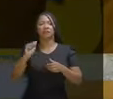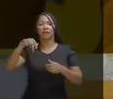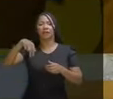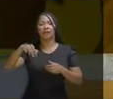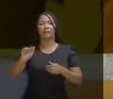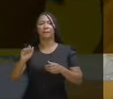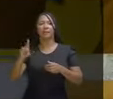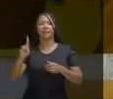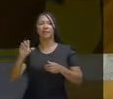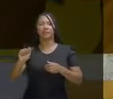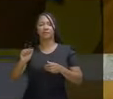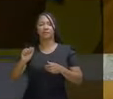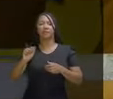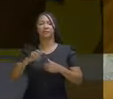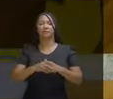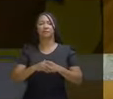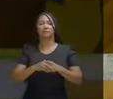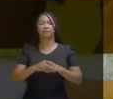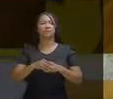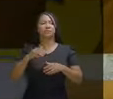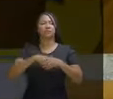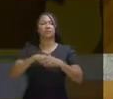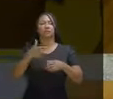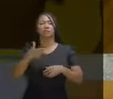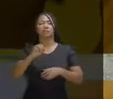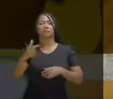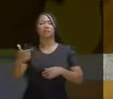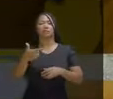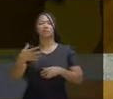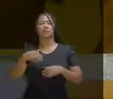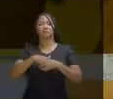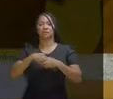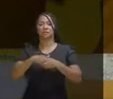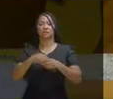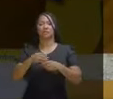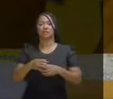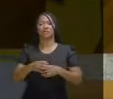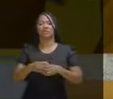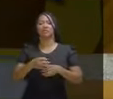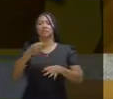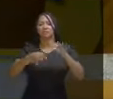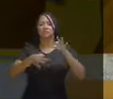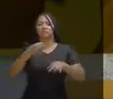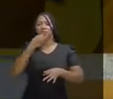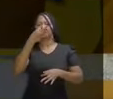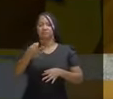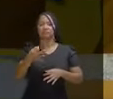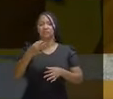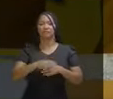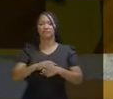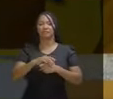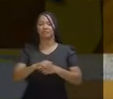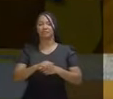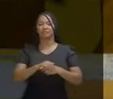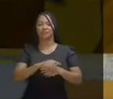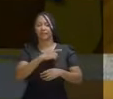Amanda Cavalcante Jardim, referente às eleições de 2022, nos termos dos votos proferidos.